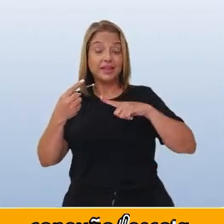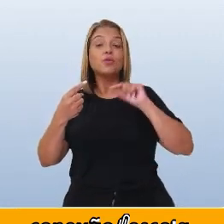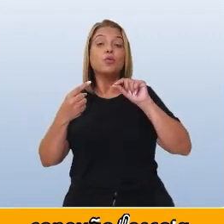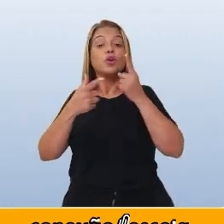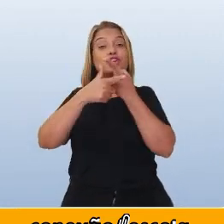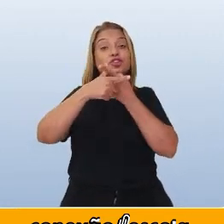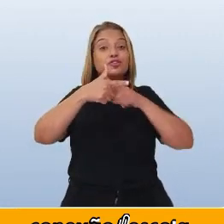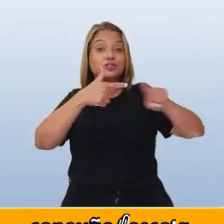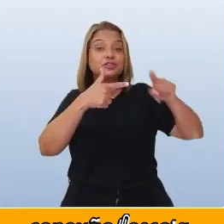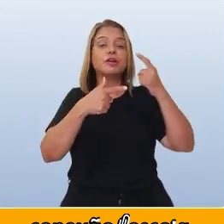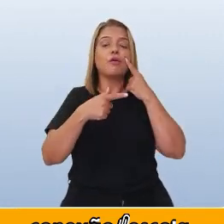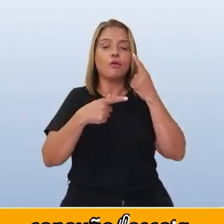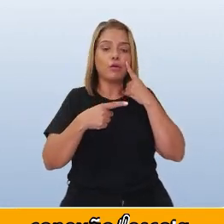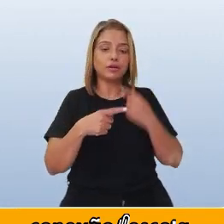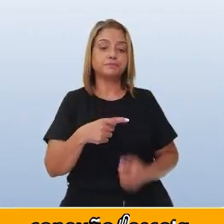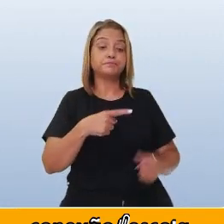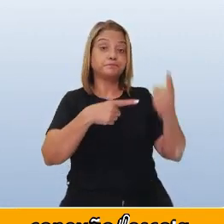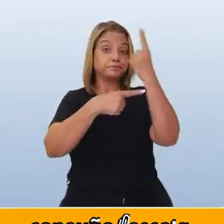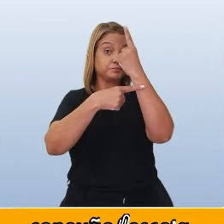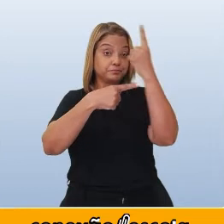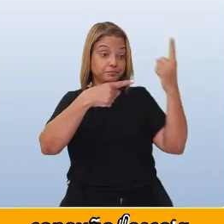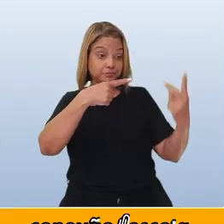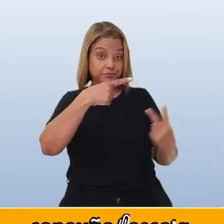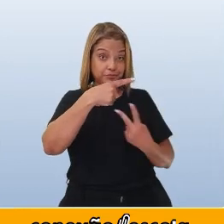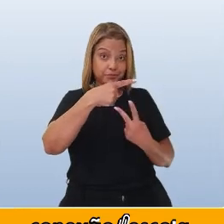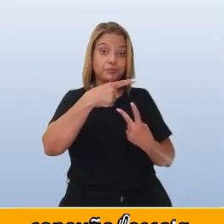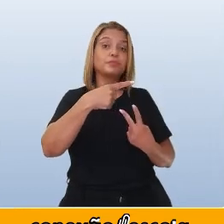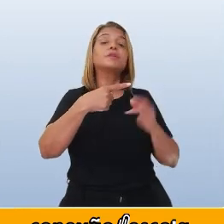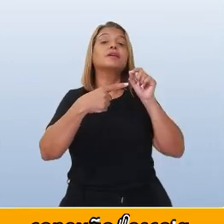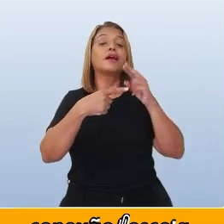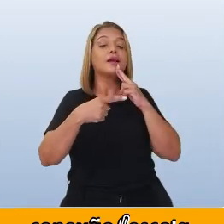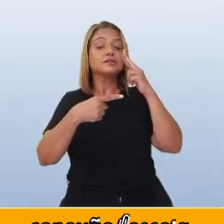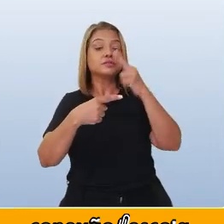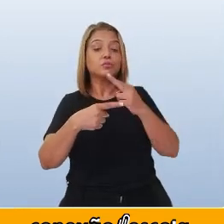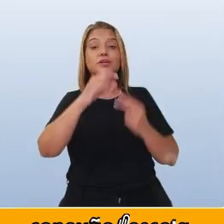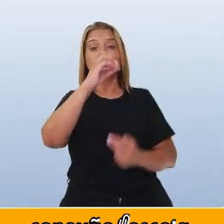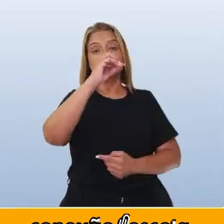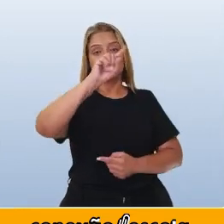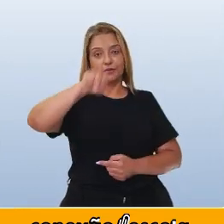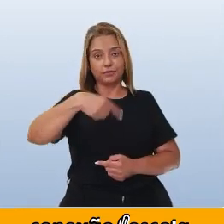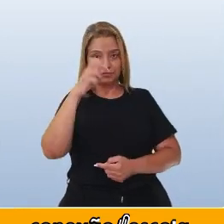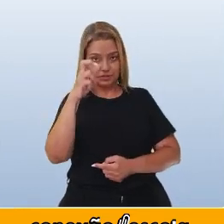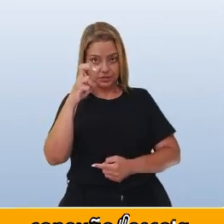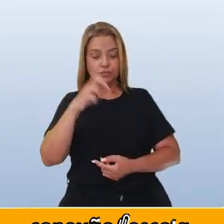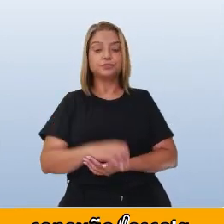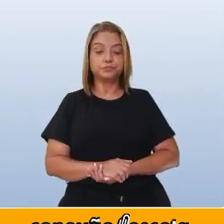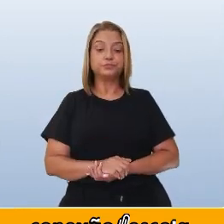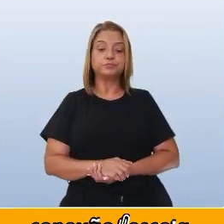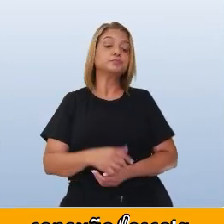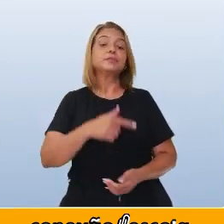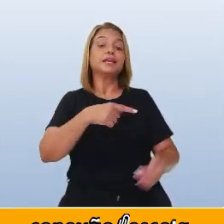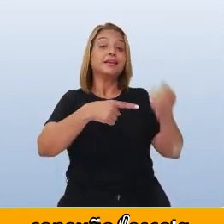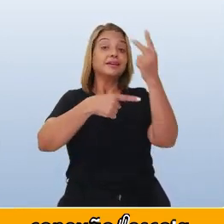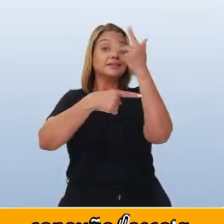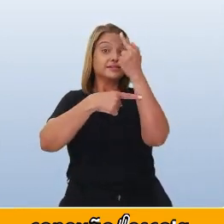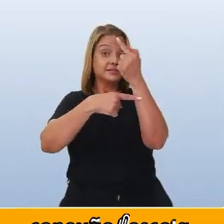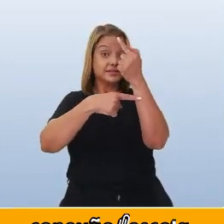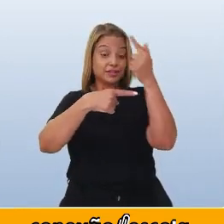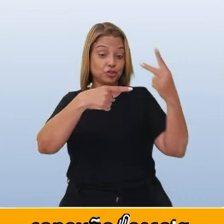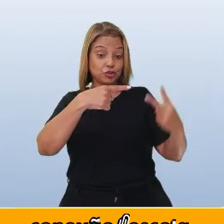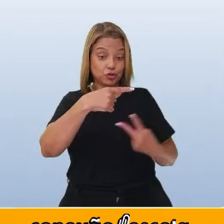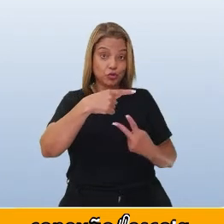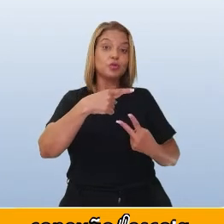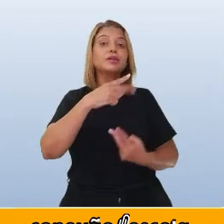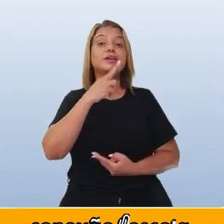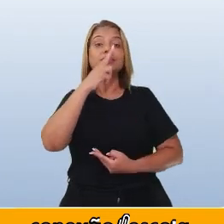frações. Meio ao dividir dará 0,5. 7/2,